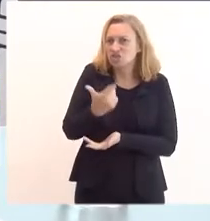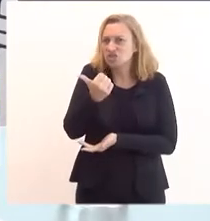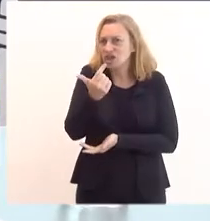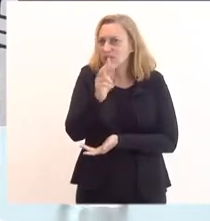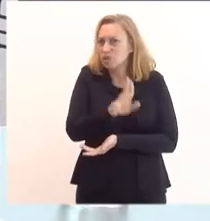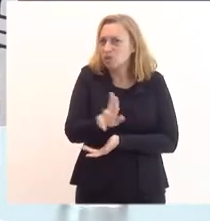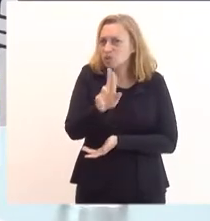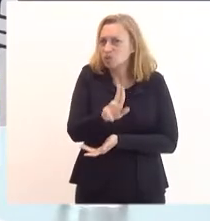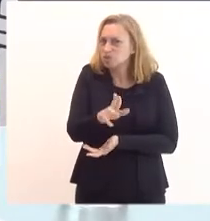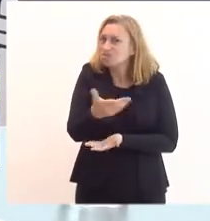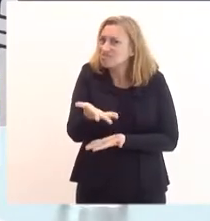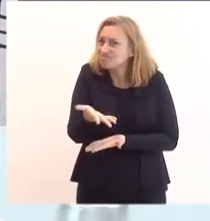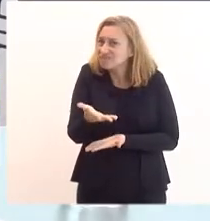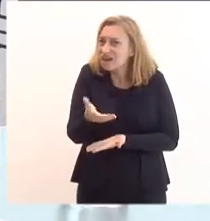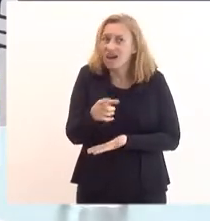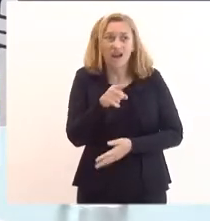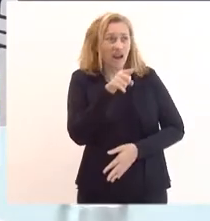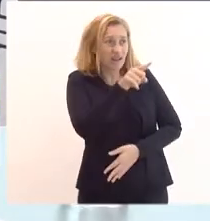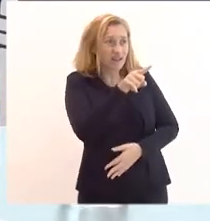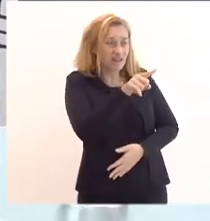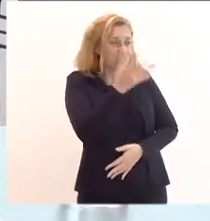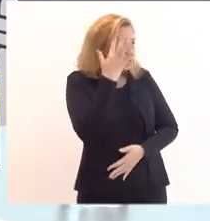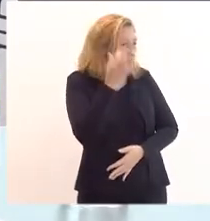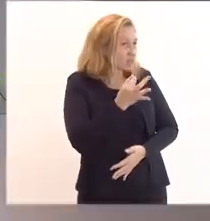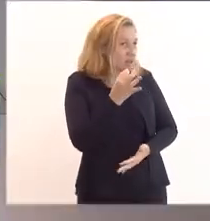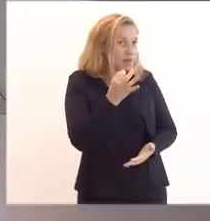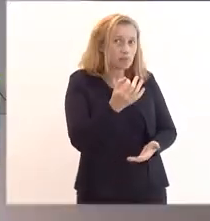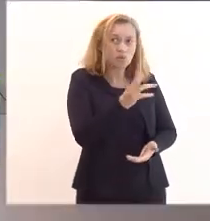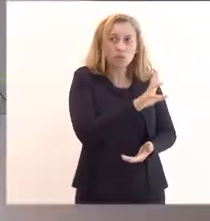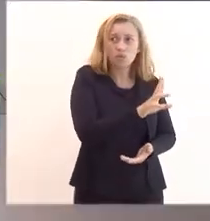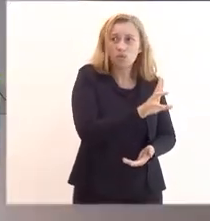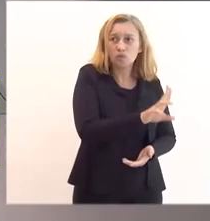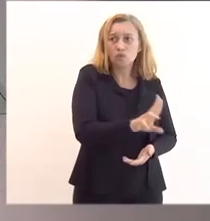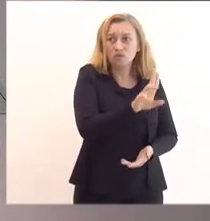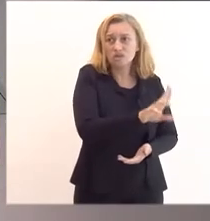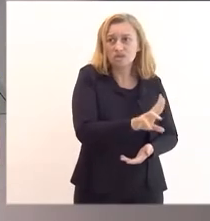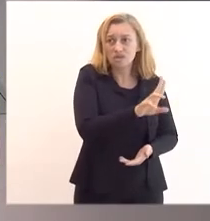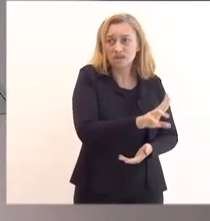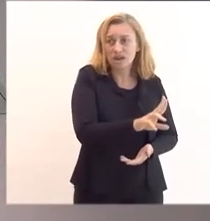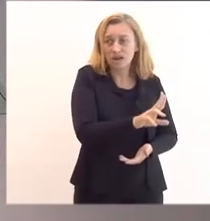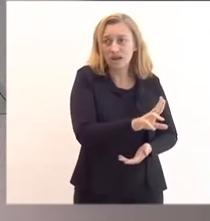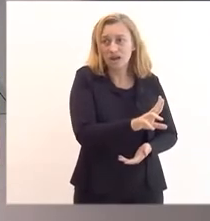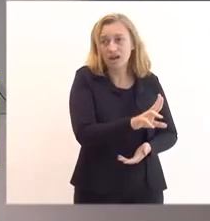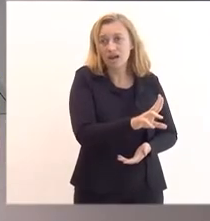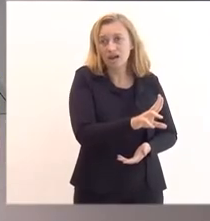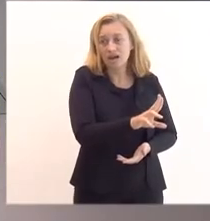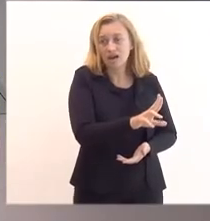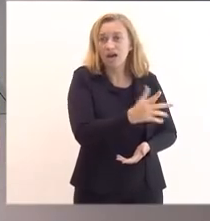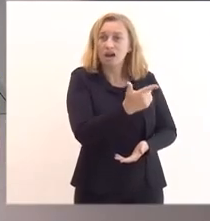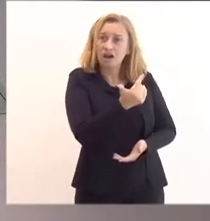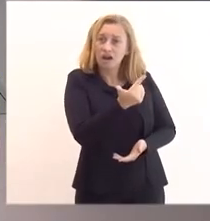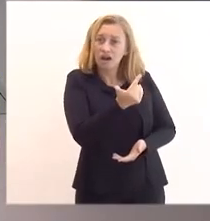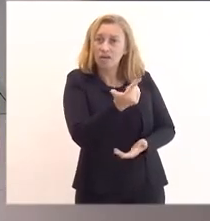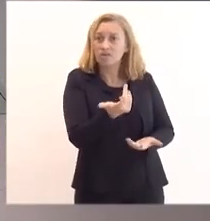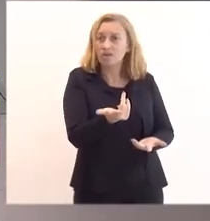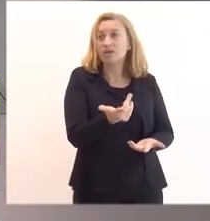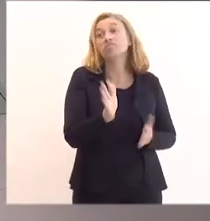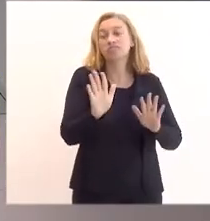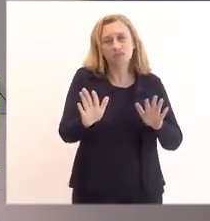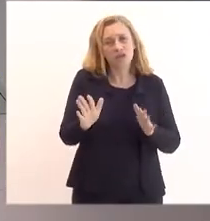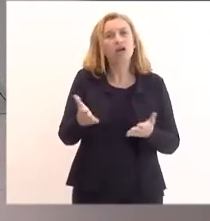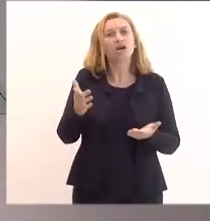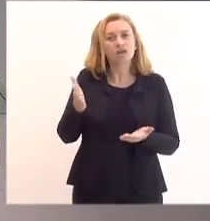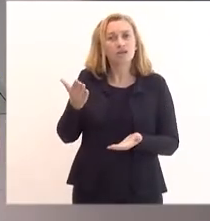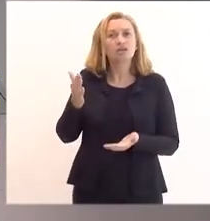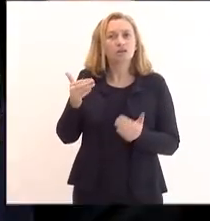porte de arma tem lá aquele que não sabe usar arma. Eu também acho uma contradição federal. Contradição. Conto com Vossa Excelência nessa luta no campo federal para que